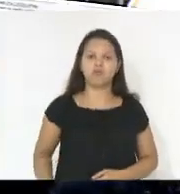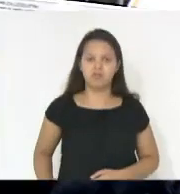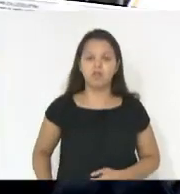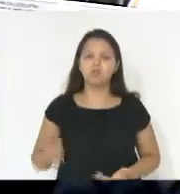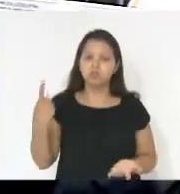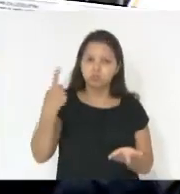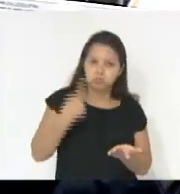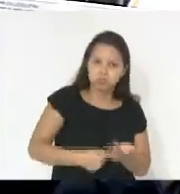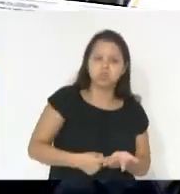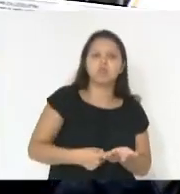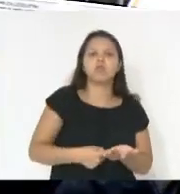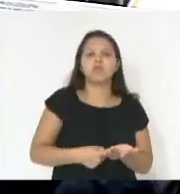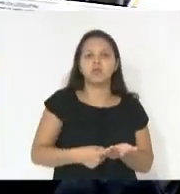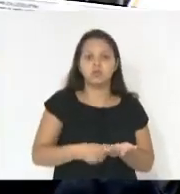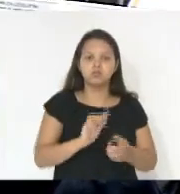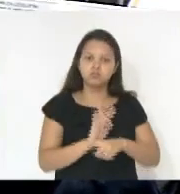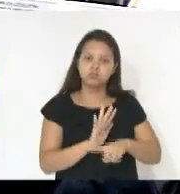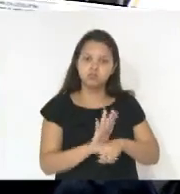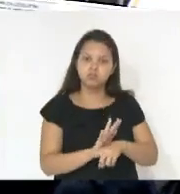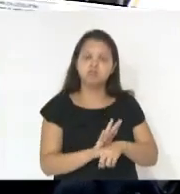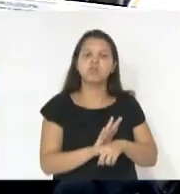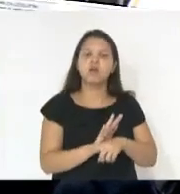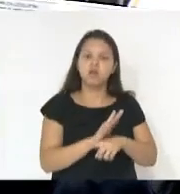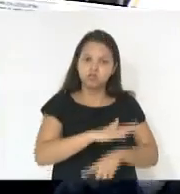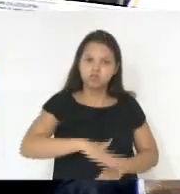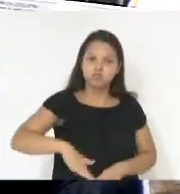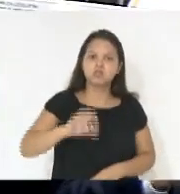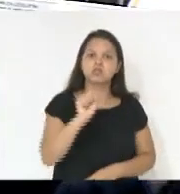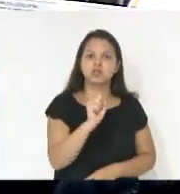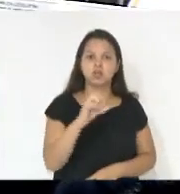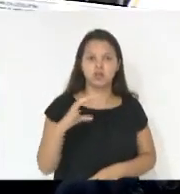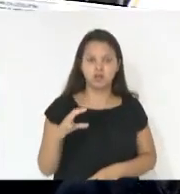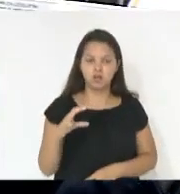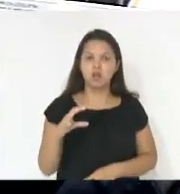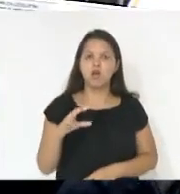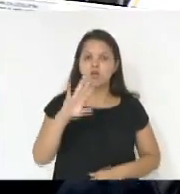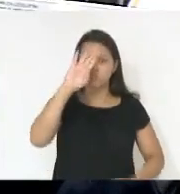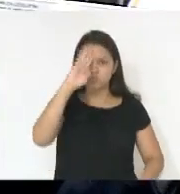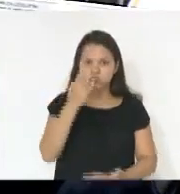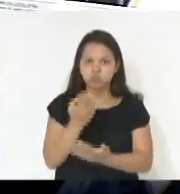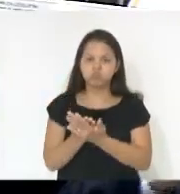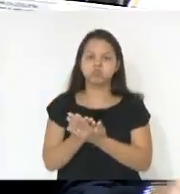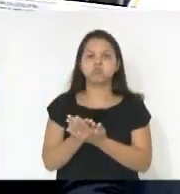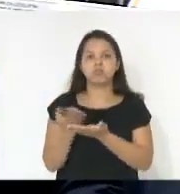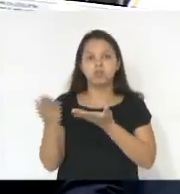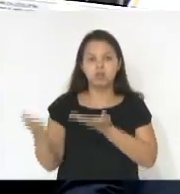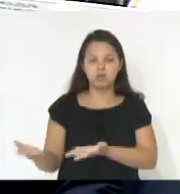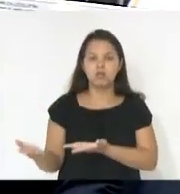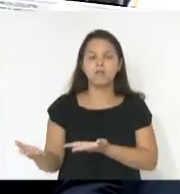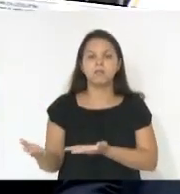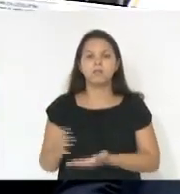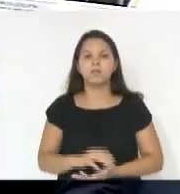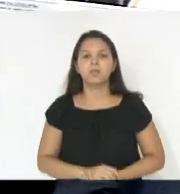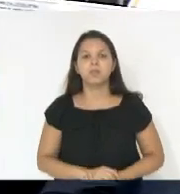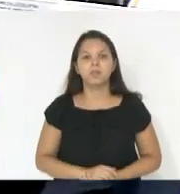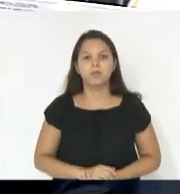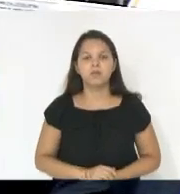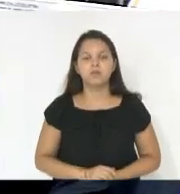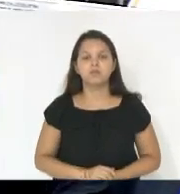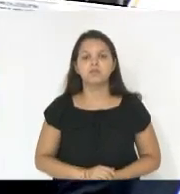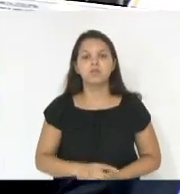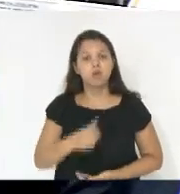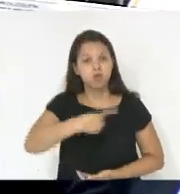com Santa Catarina, que Santa Catarina deu a ele um crédito muito grande desde o início, e